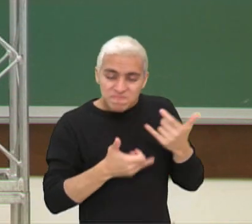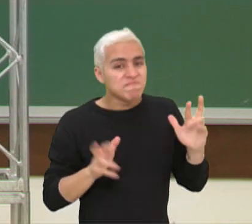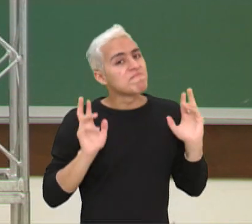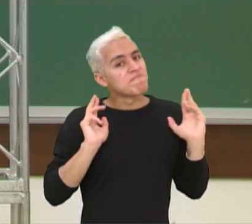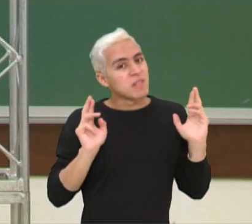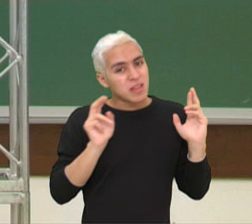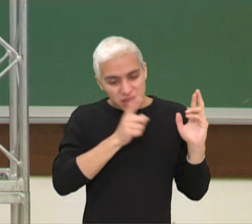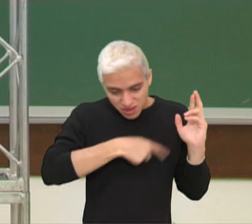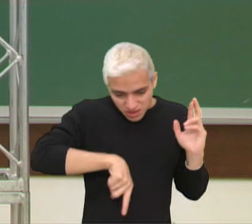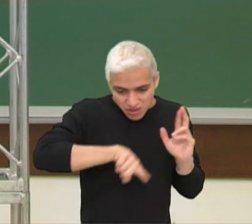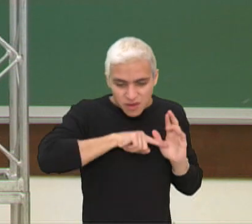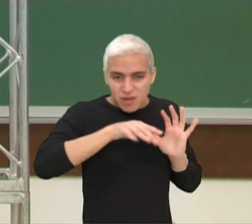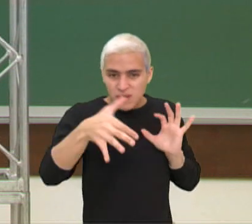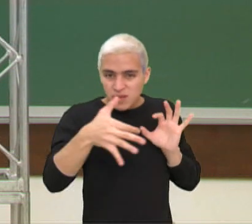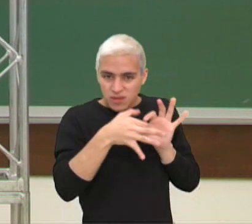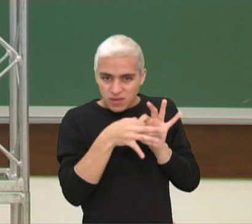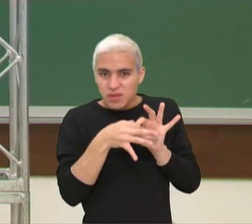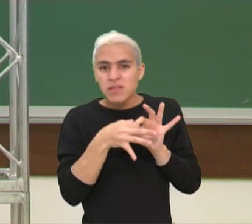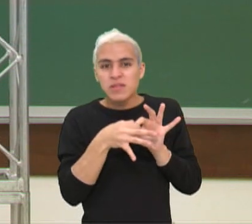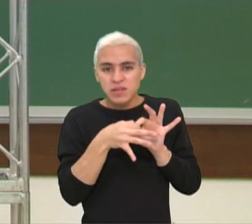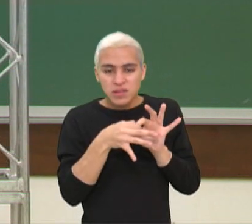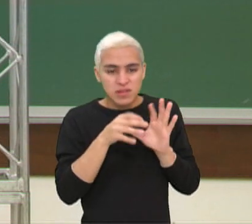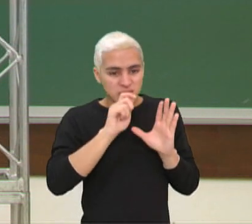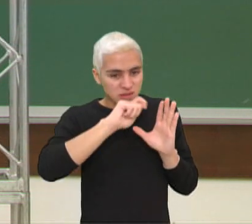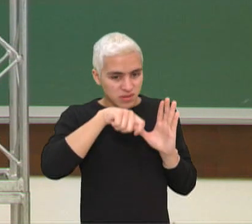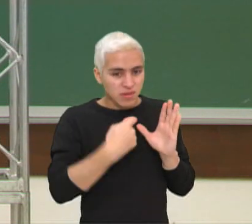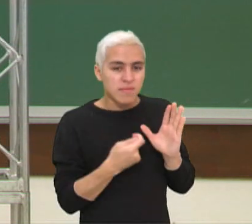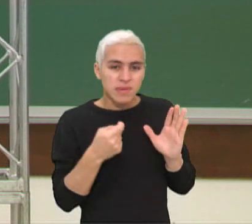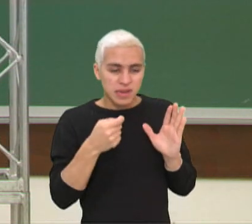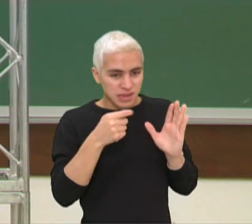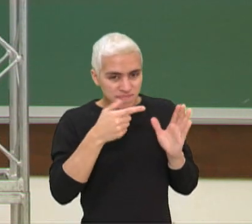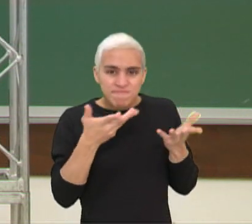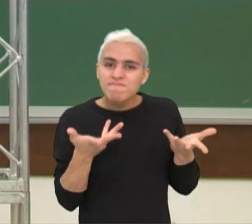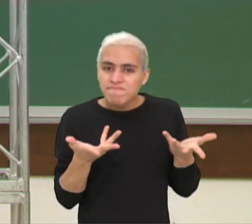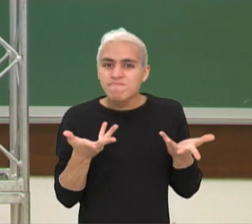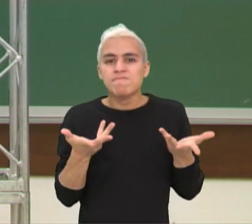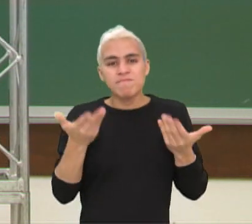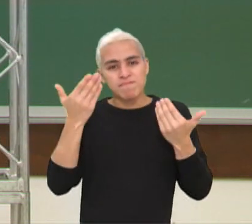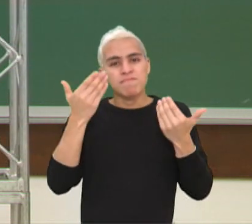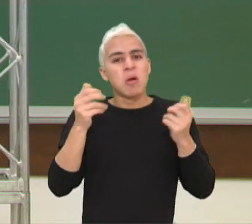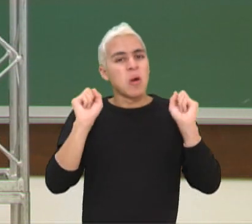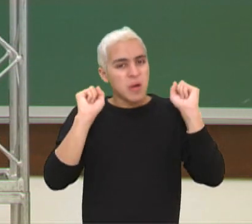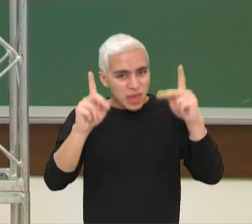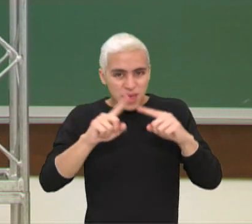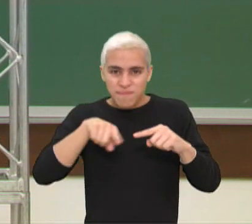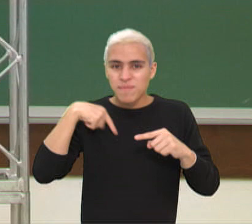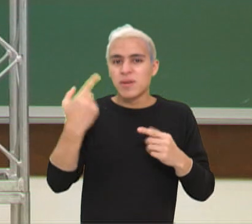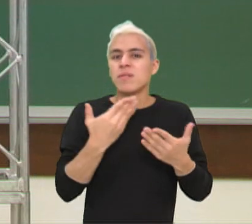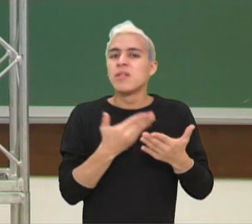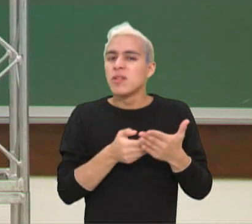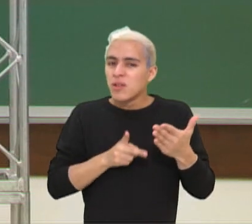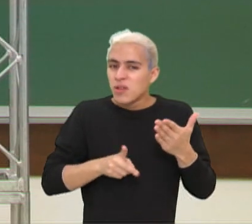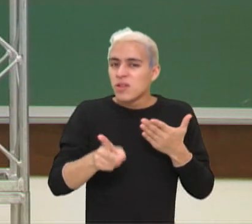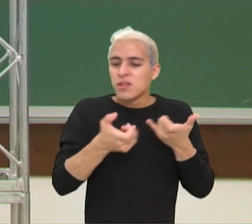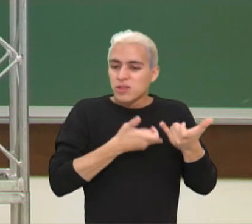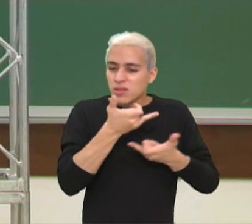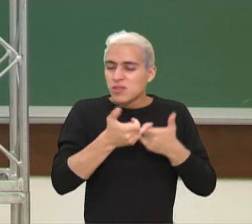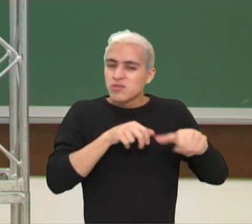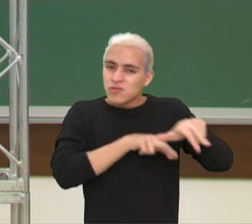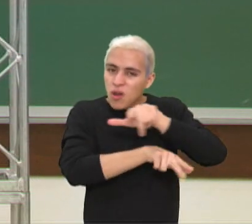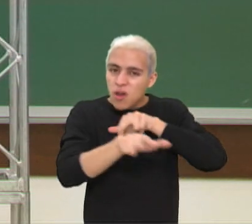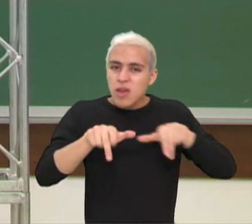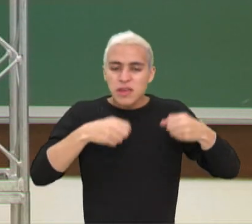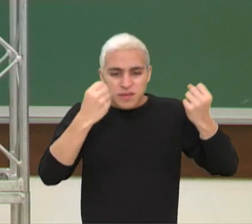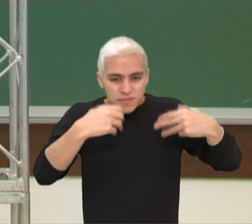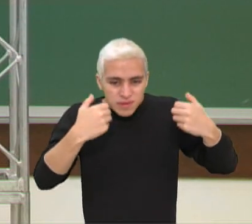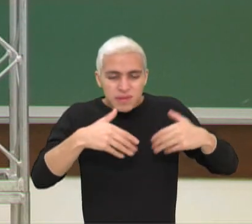tenha se conectado bem perante as telinhas aí. Ok, pessoal? Na próxima aula vamos dar continuidade nesses jogos, né? Vamos falar